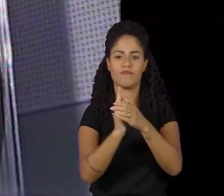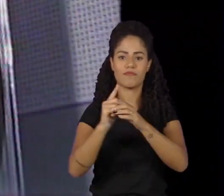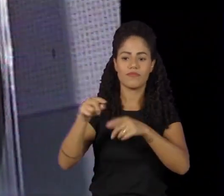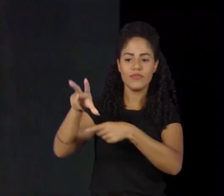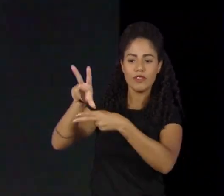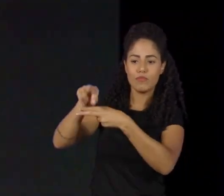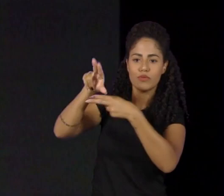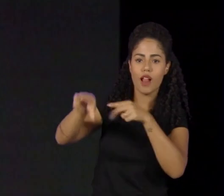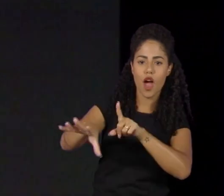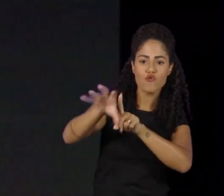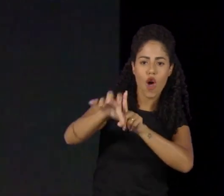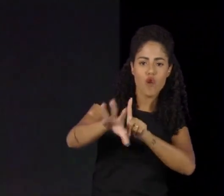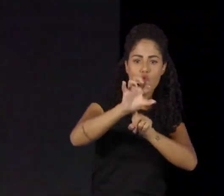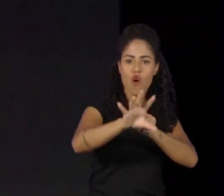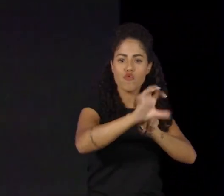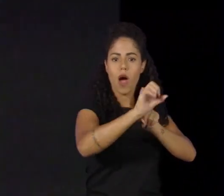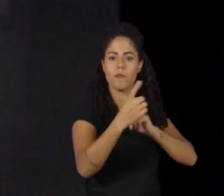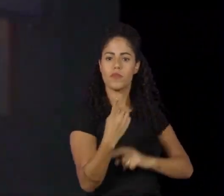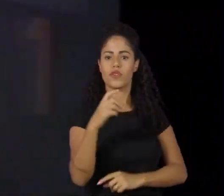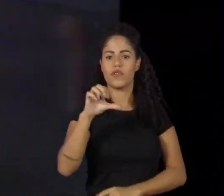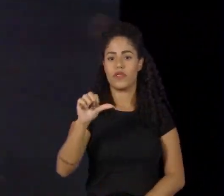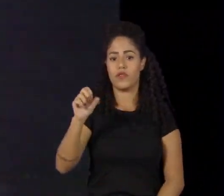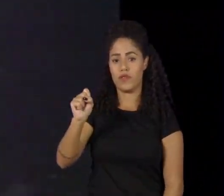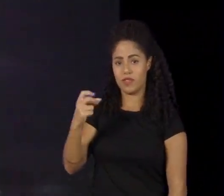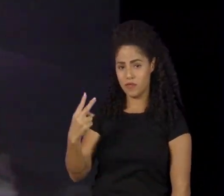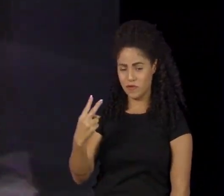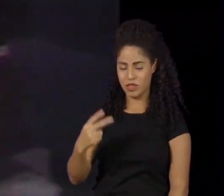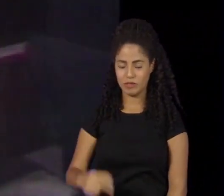a partir de 1982.